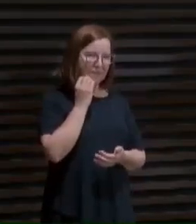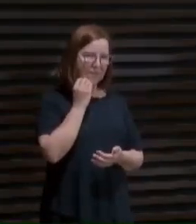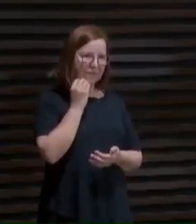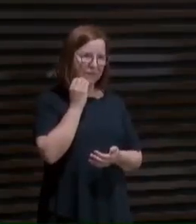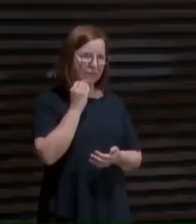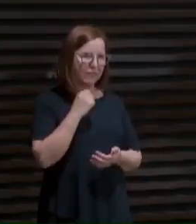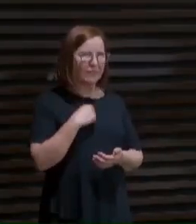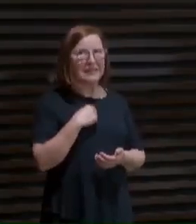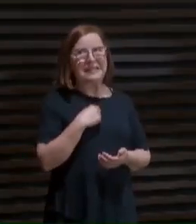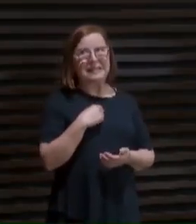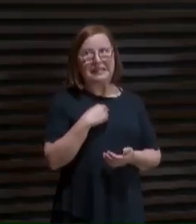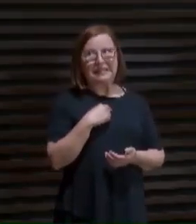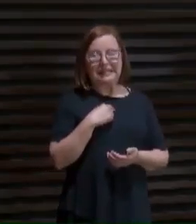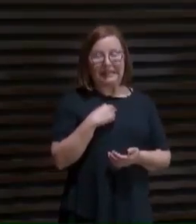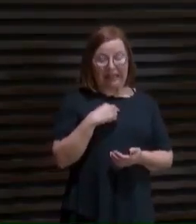Eu disse: ô